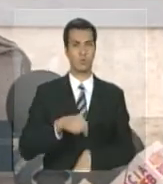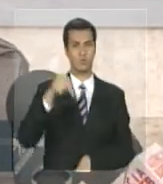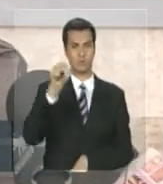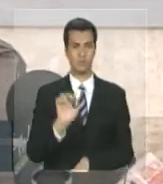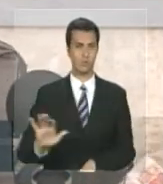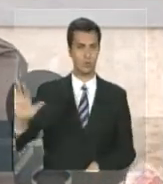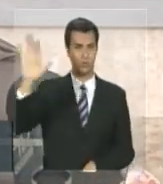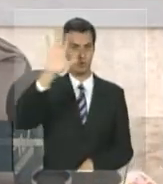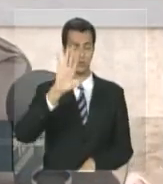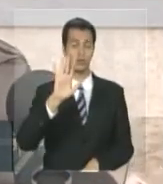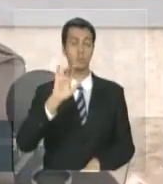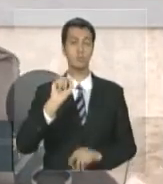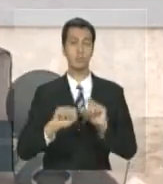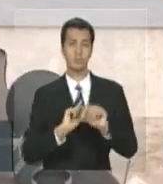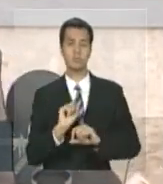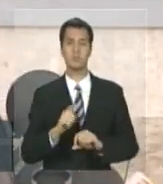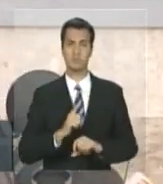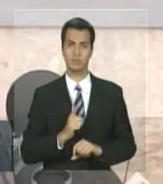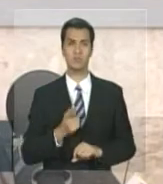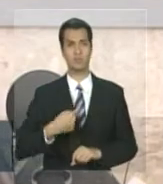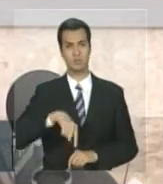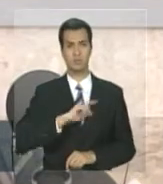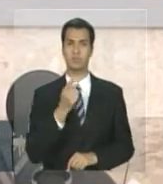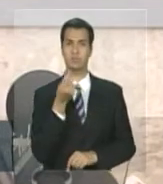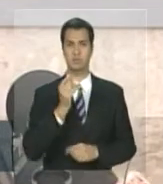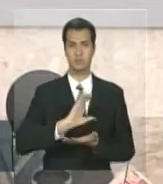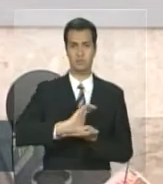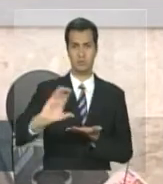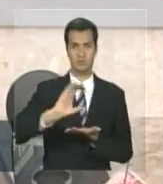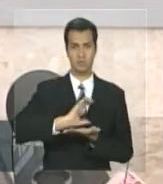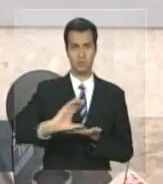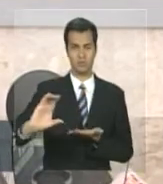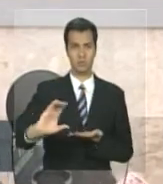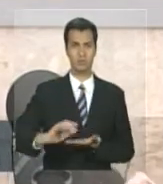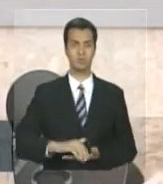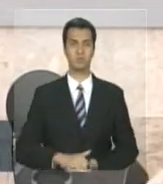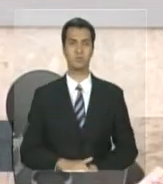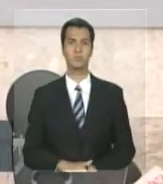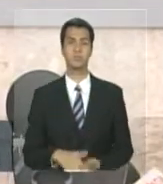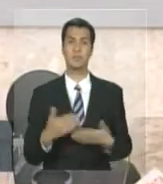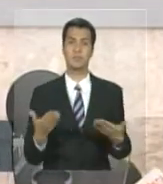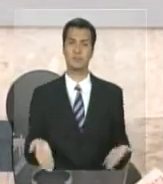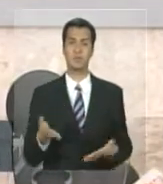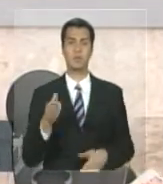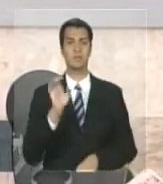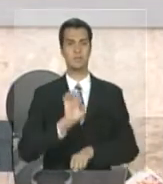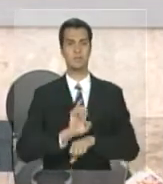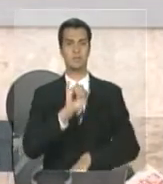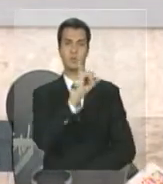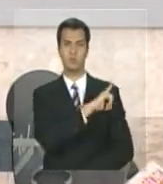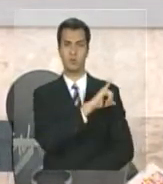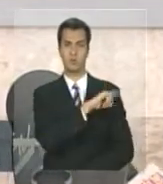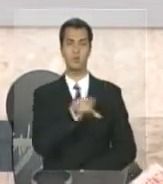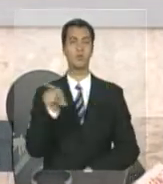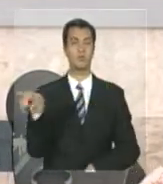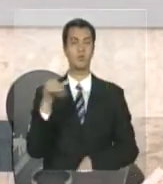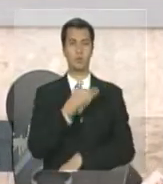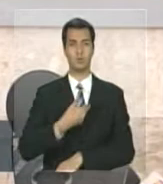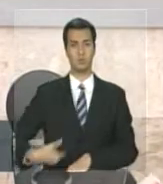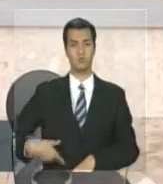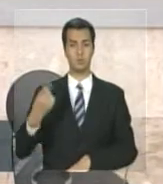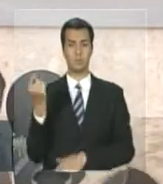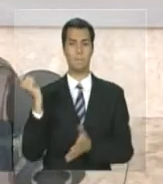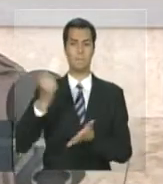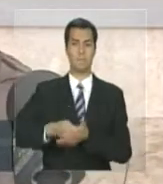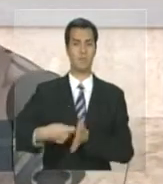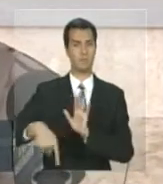mais voltada para os nossos recursos. Isso que eu comentei são recursos dos governos estaduais. Então, o Rio de Janeiro paga as famílias em extrema pobreza do Rio